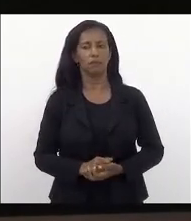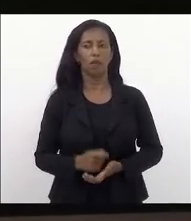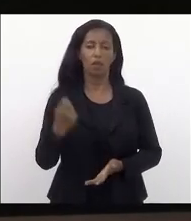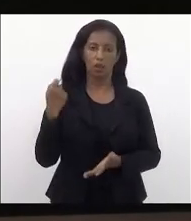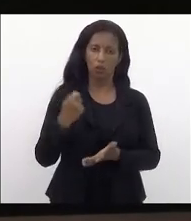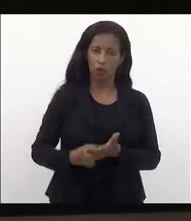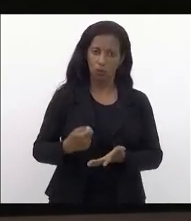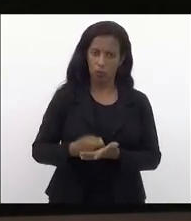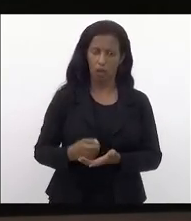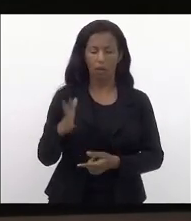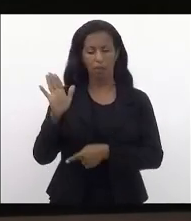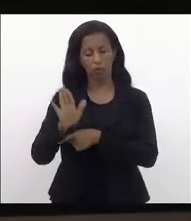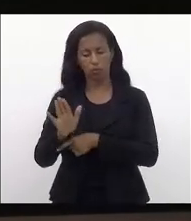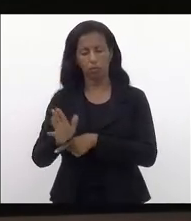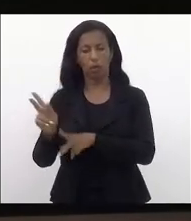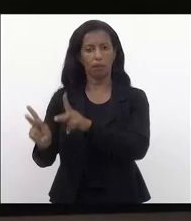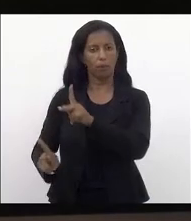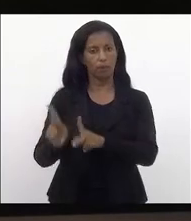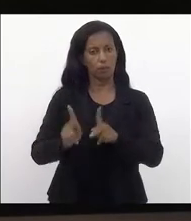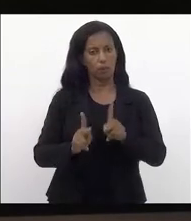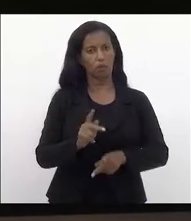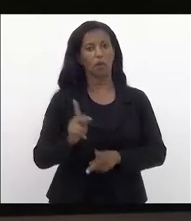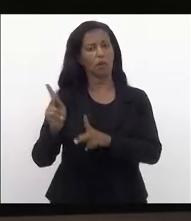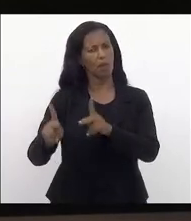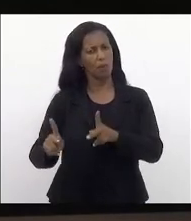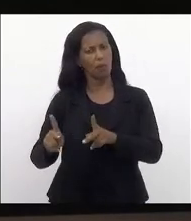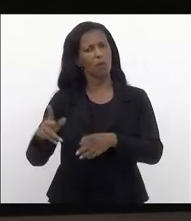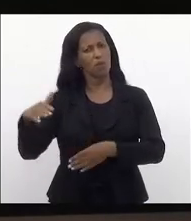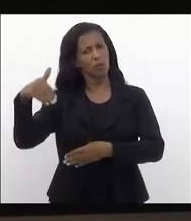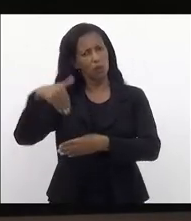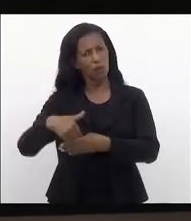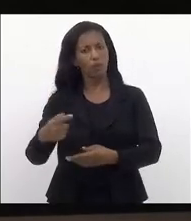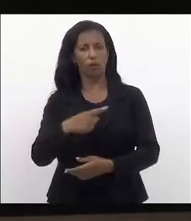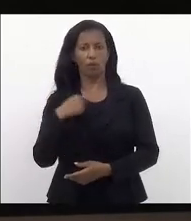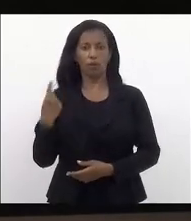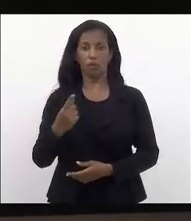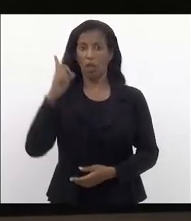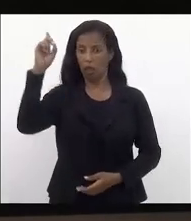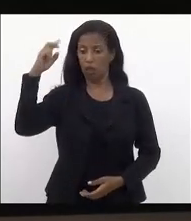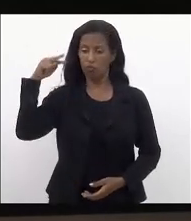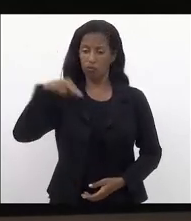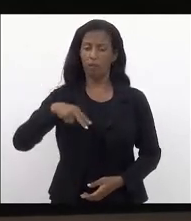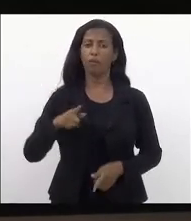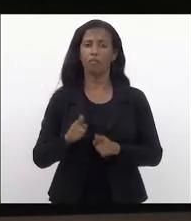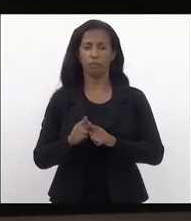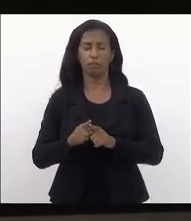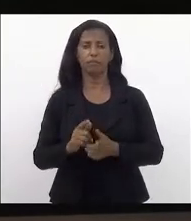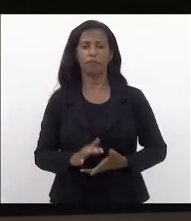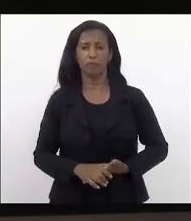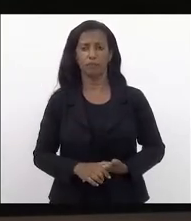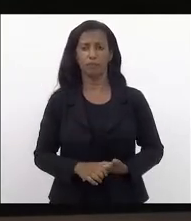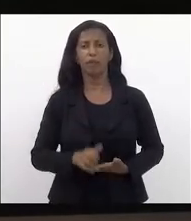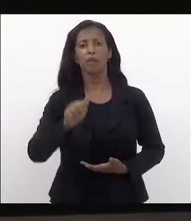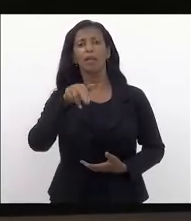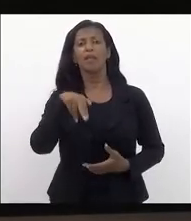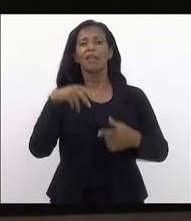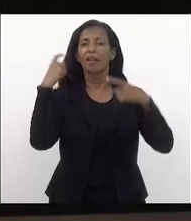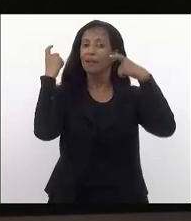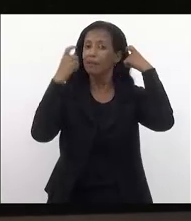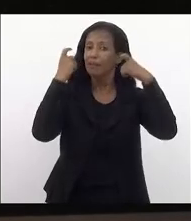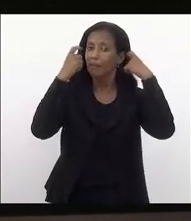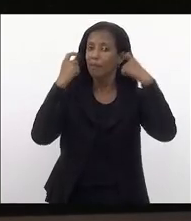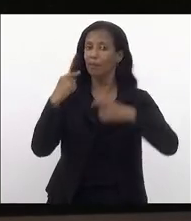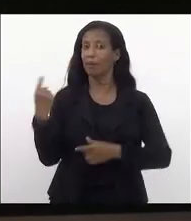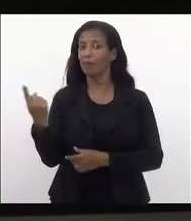que lutar em benefício da população porque é a população que nos elege e Deus está vendo também quem é que está preocupado com